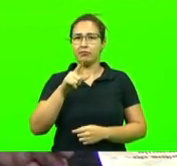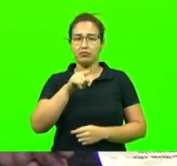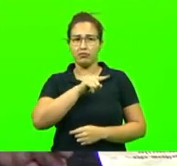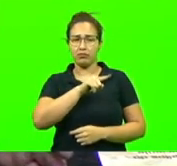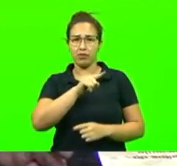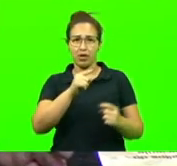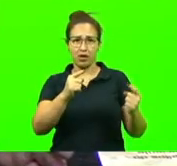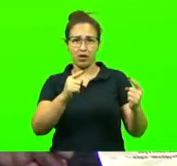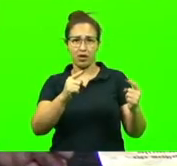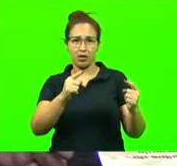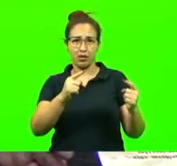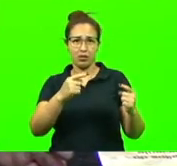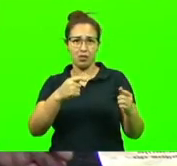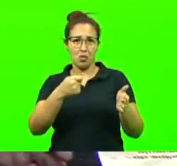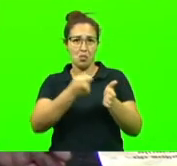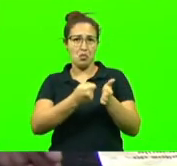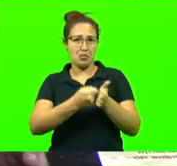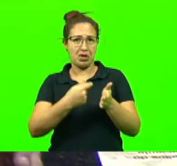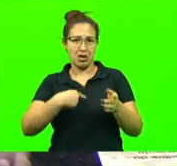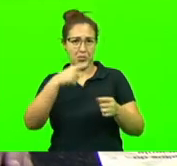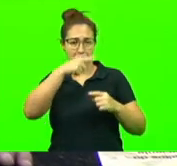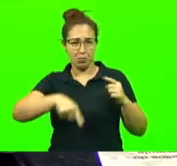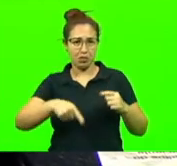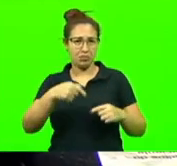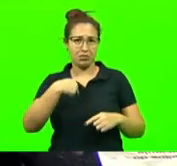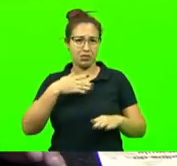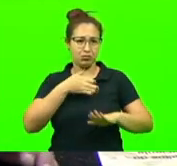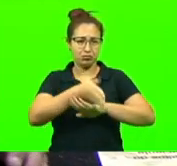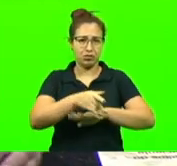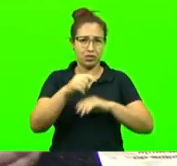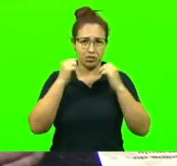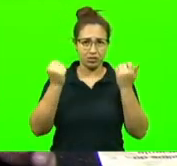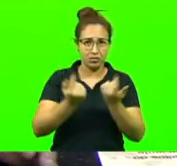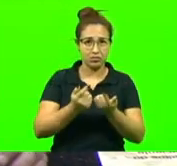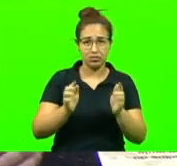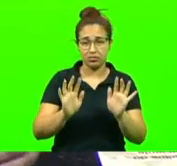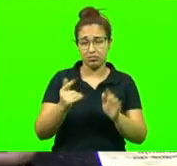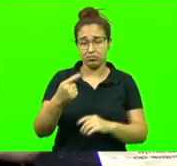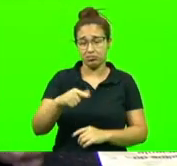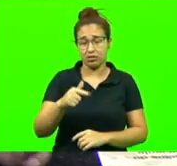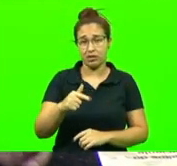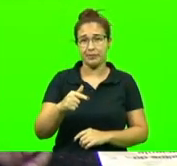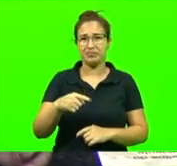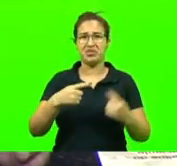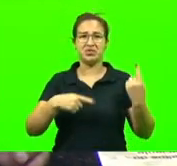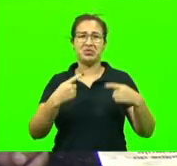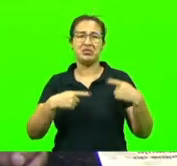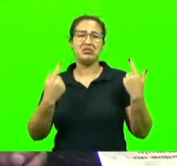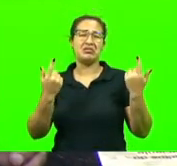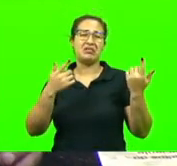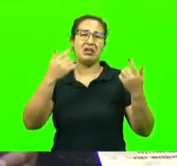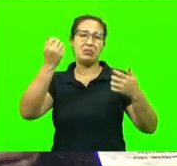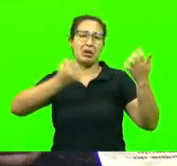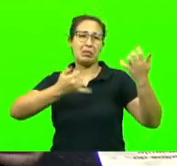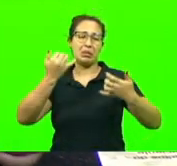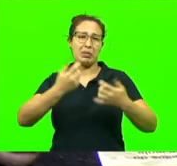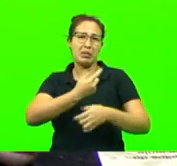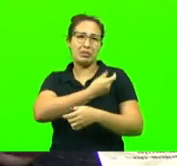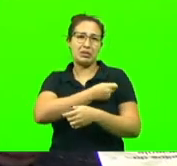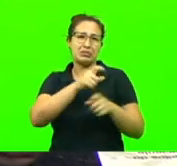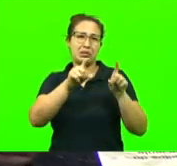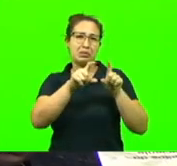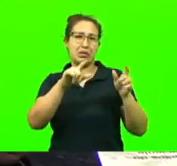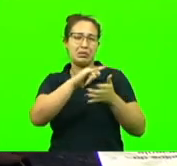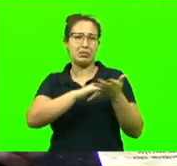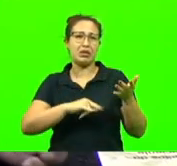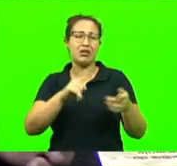entrar aqui dentro. Tá? Isso é claro, esse discurso de passaporte vacinal, isso é o discurso